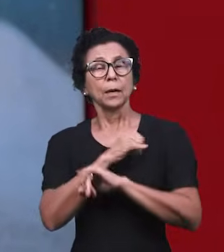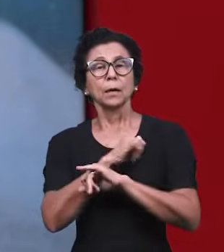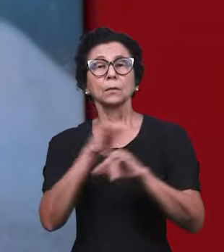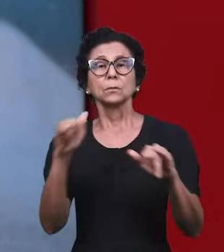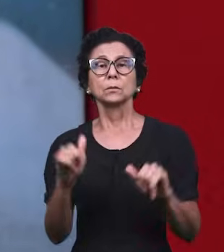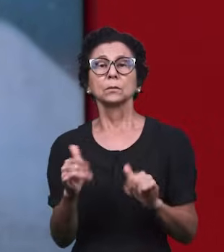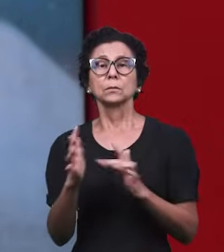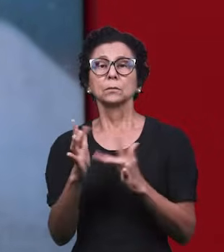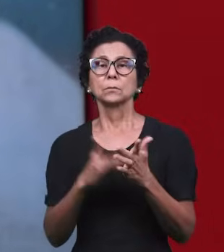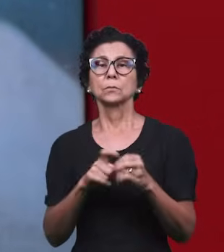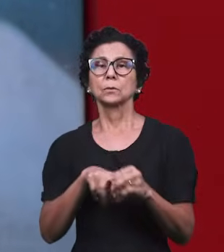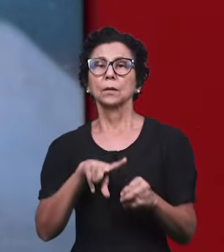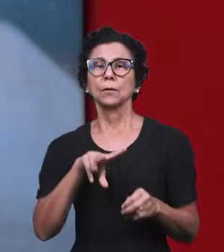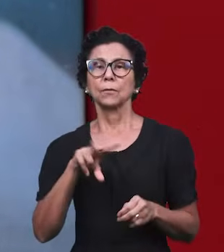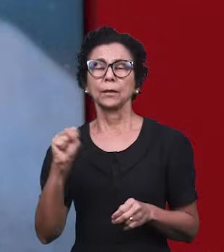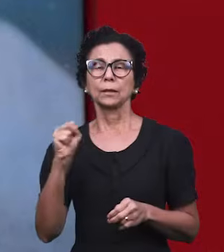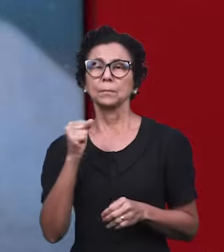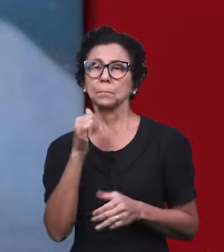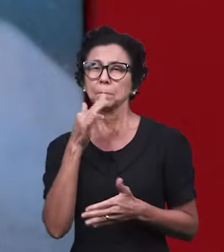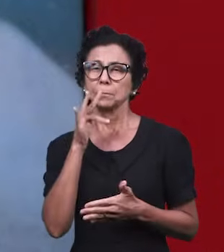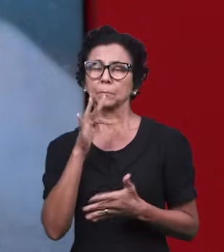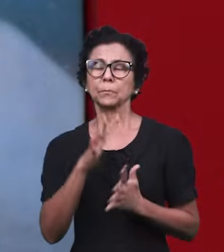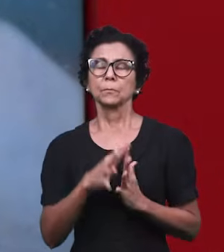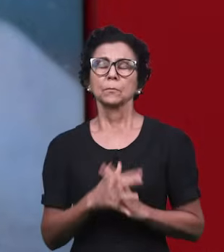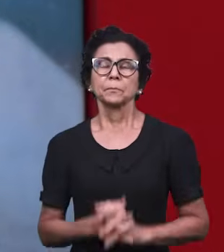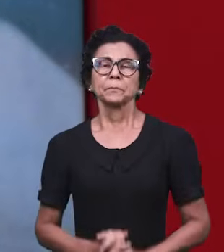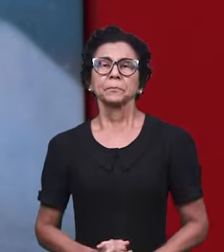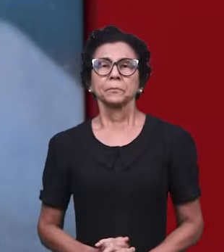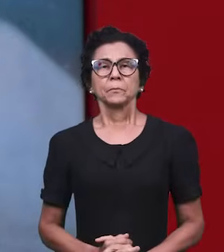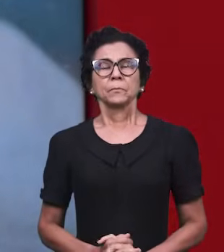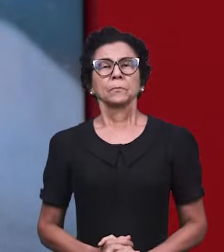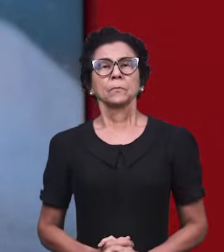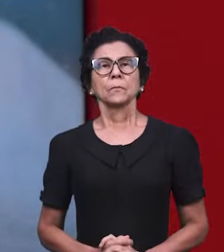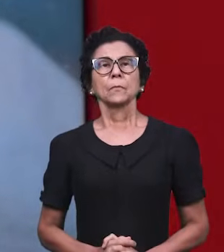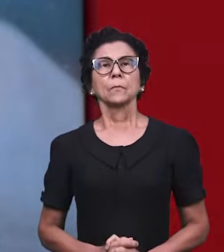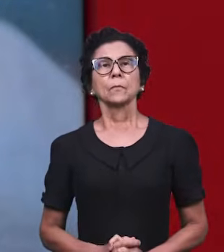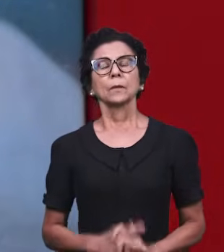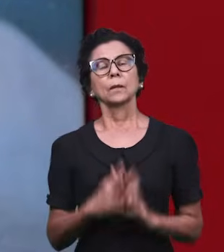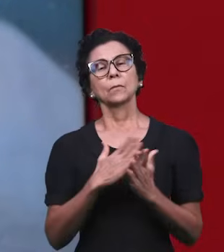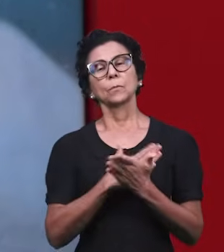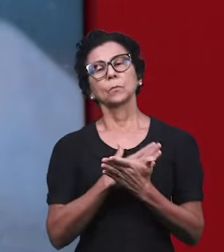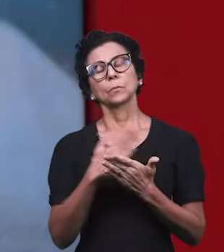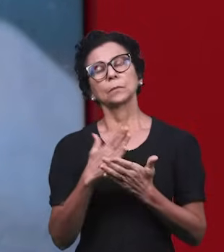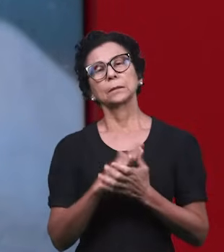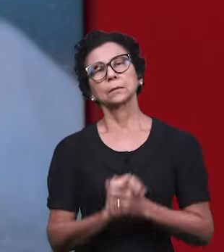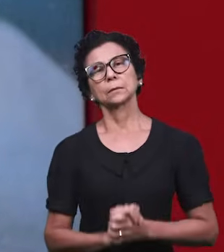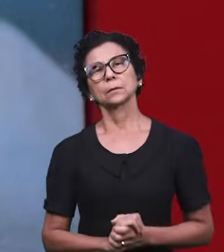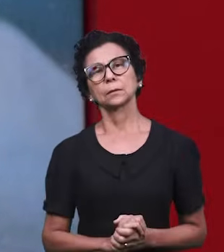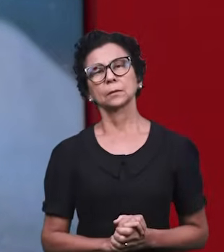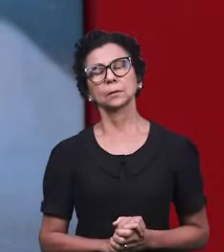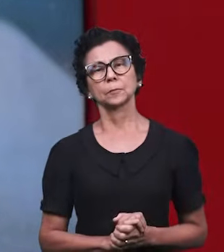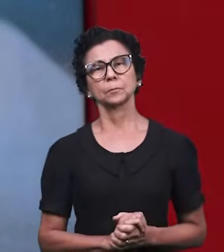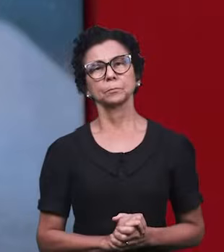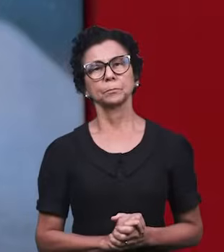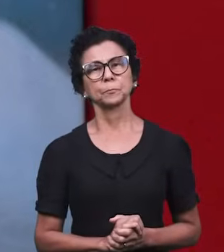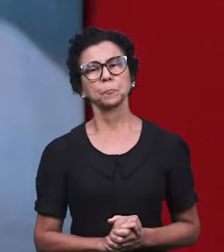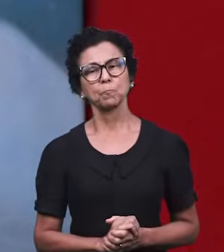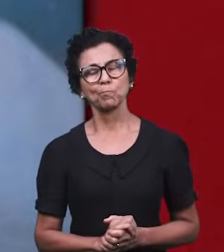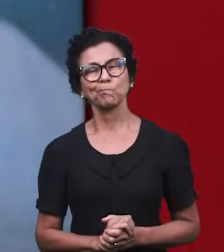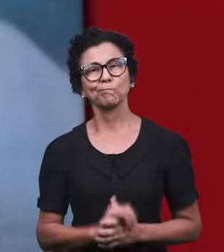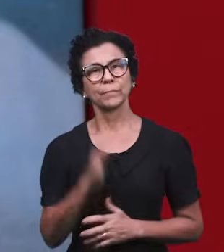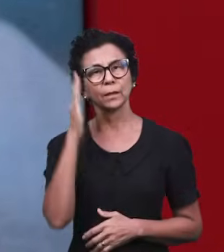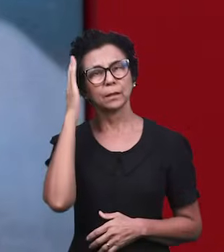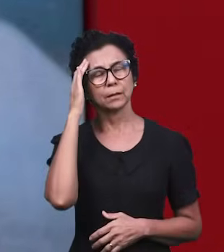vai voltar em breve. Então nós vamos começar a abrir aqui esse tópico e vamos começar a entender um pouco mais